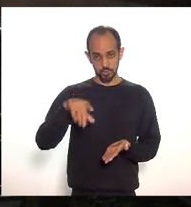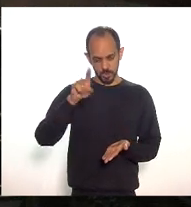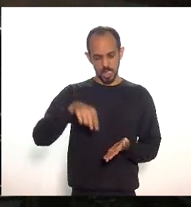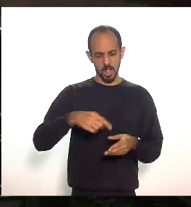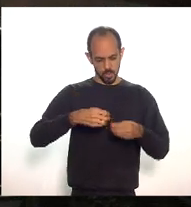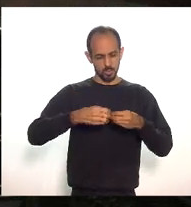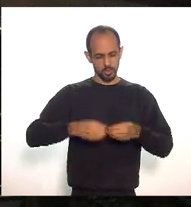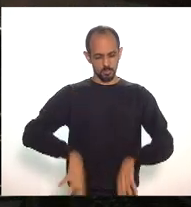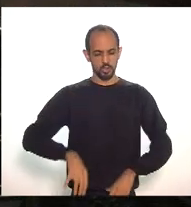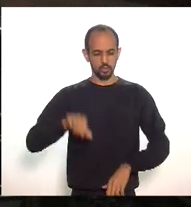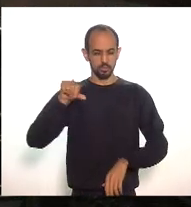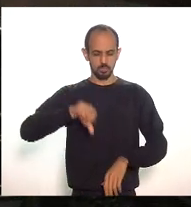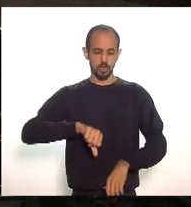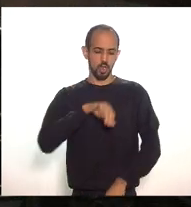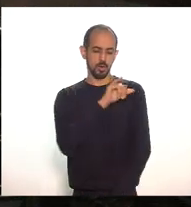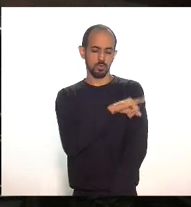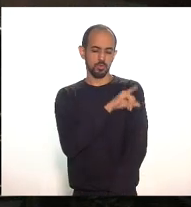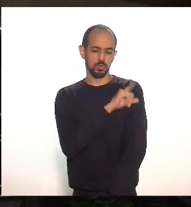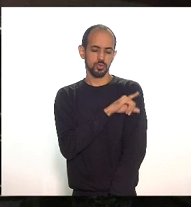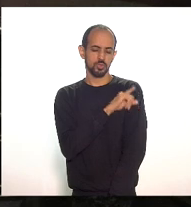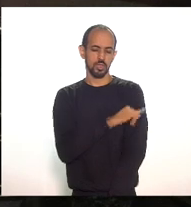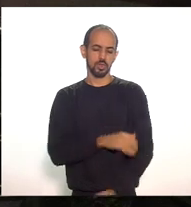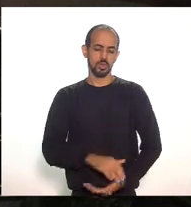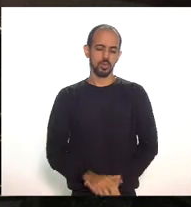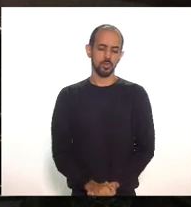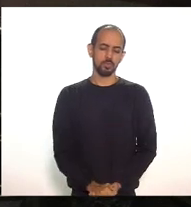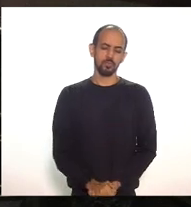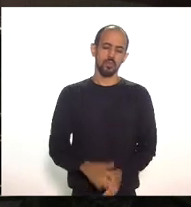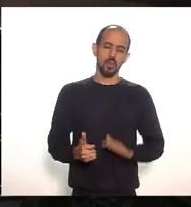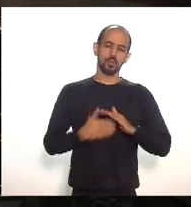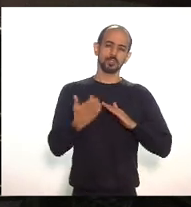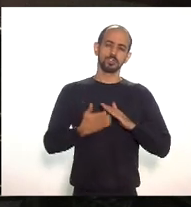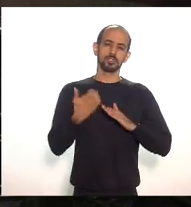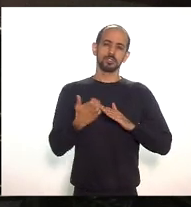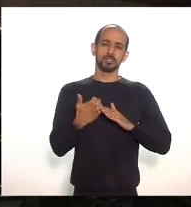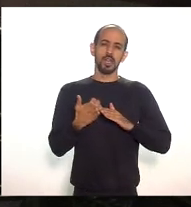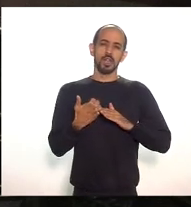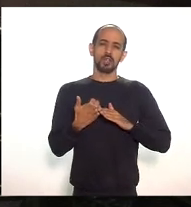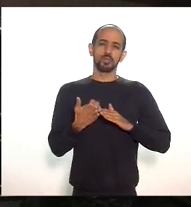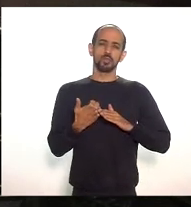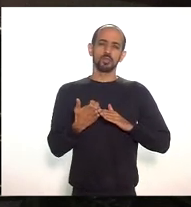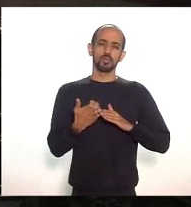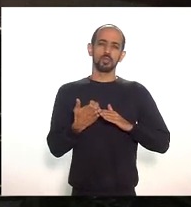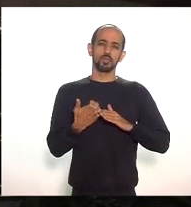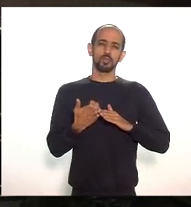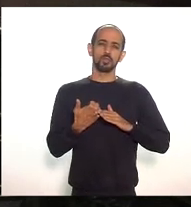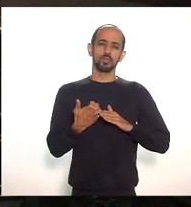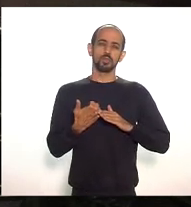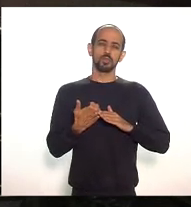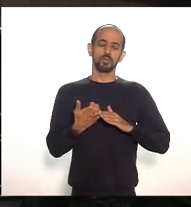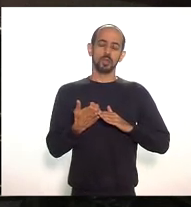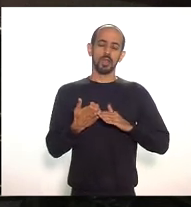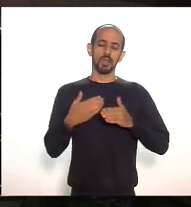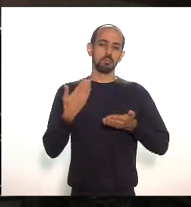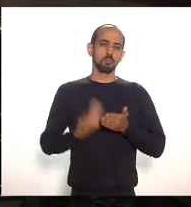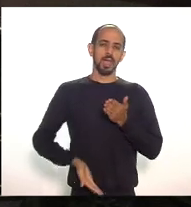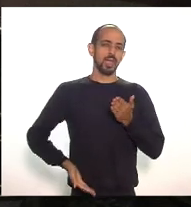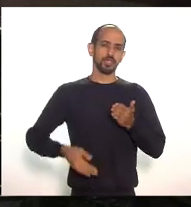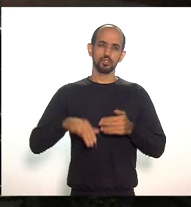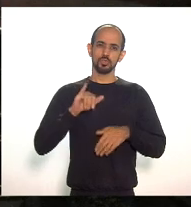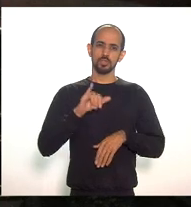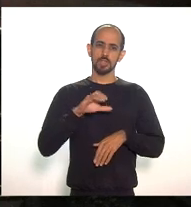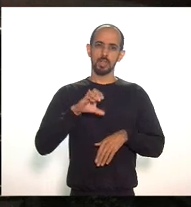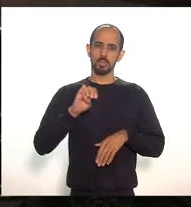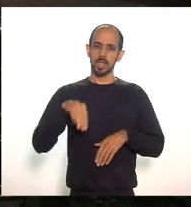estado do Estado do Rio de Janeiro Estado do Rio de Janeiro ele perde o ICMS do consumo ele perde ou no